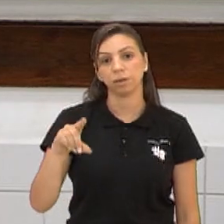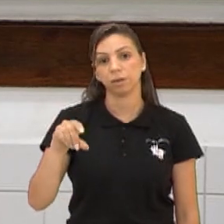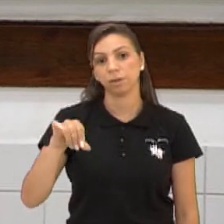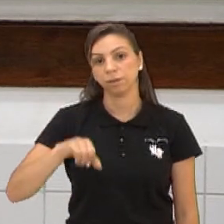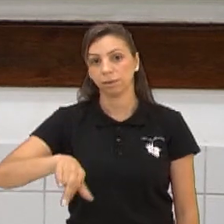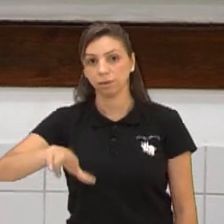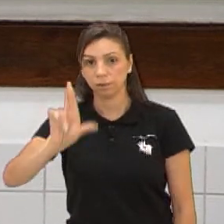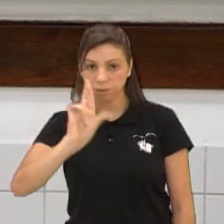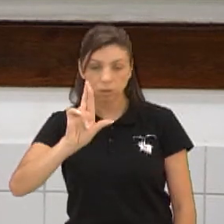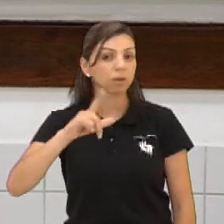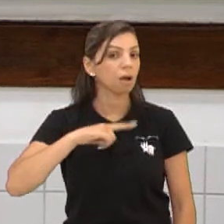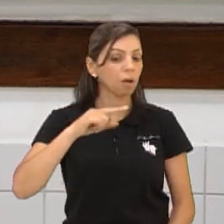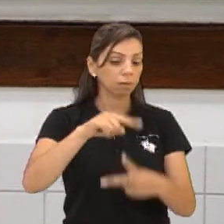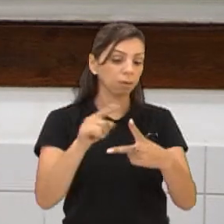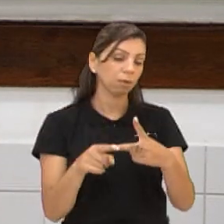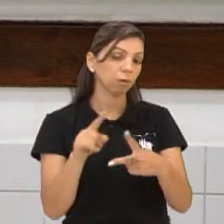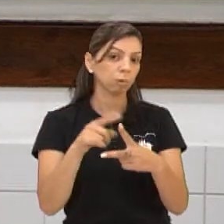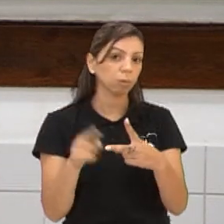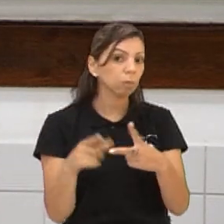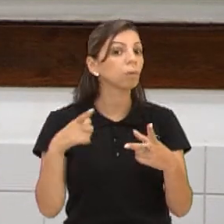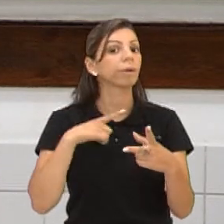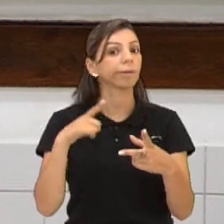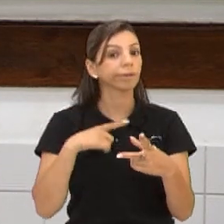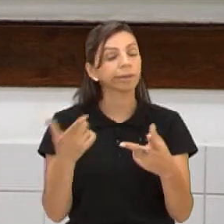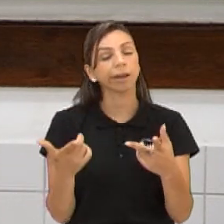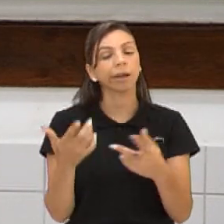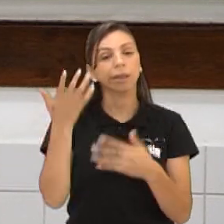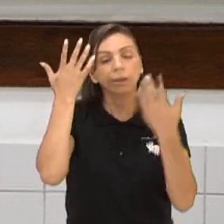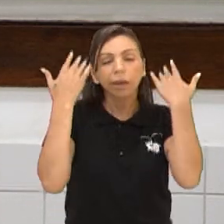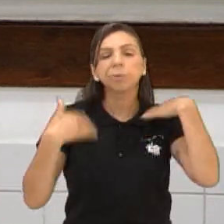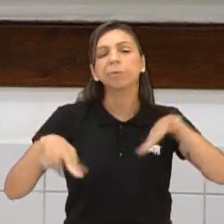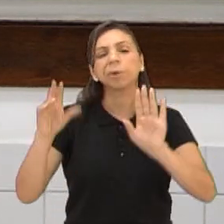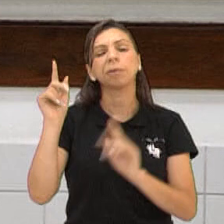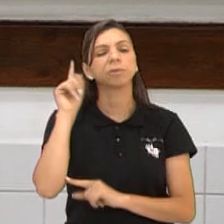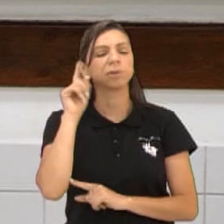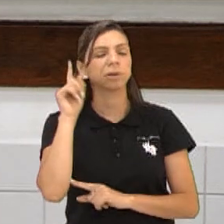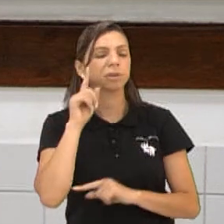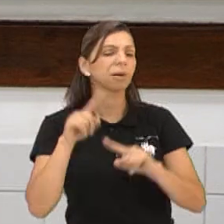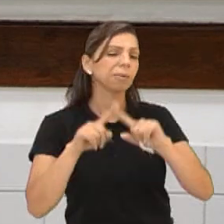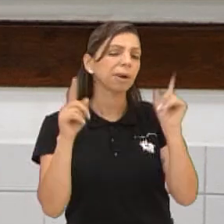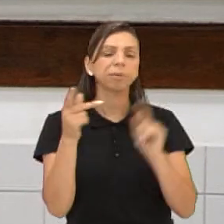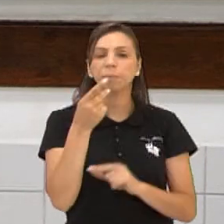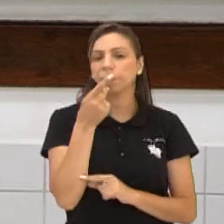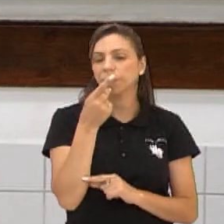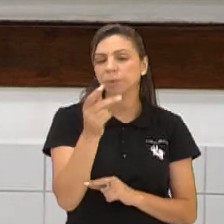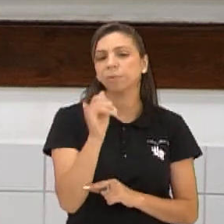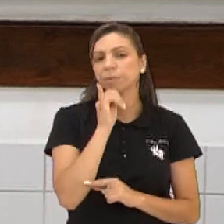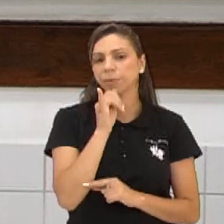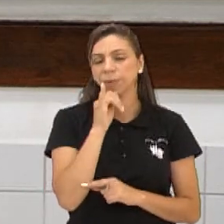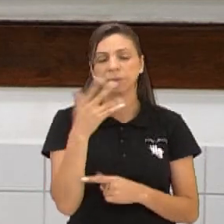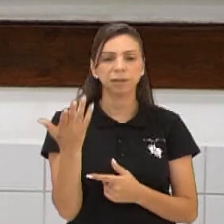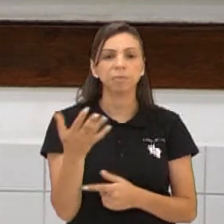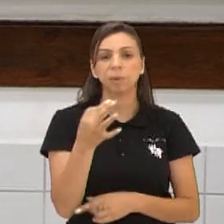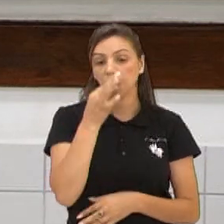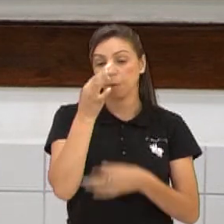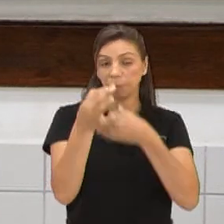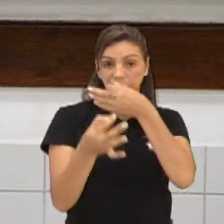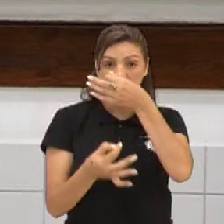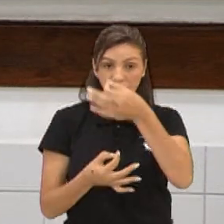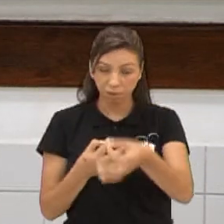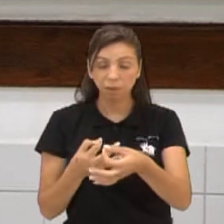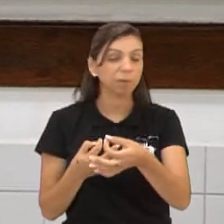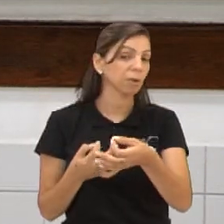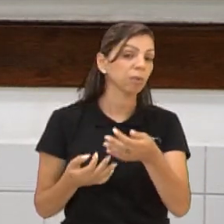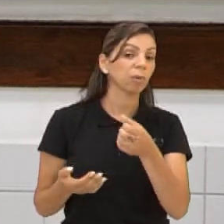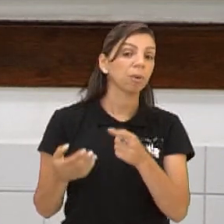influenciam mas A grande questão disso é que quando eu uso uma falácia tuas usando o argumento que não